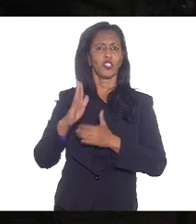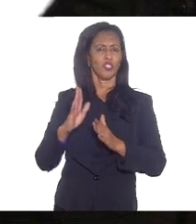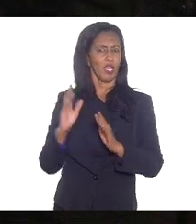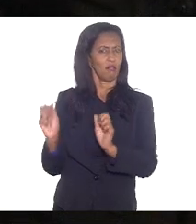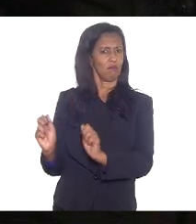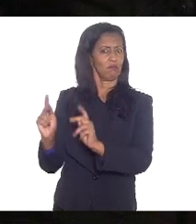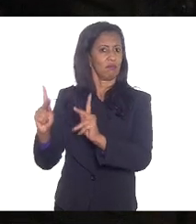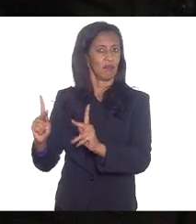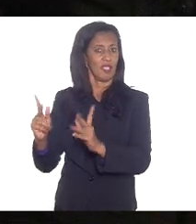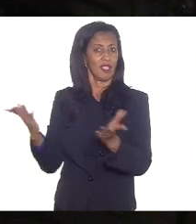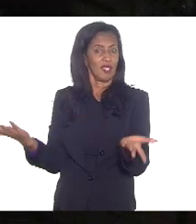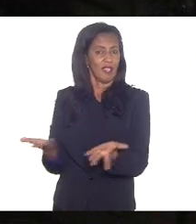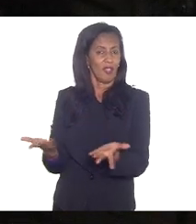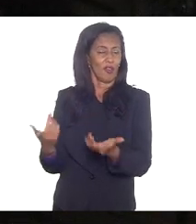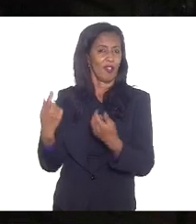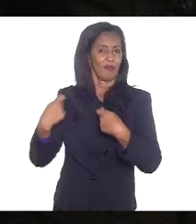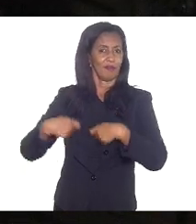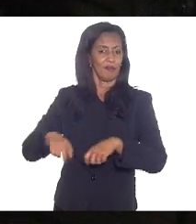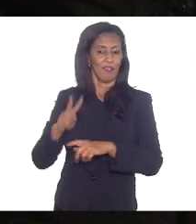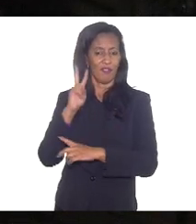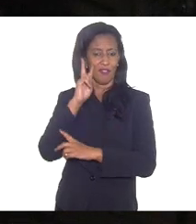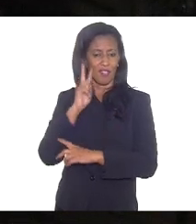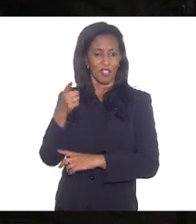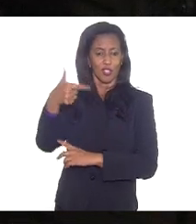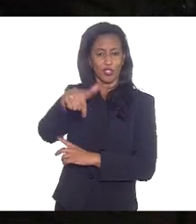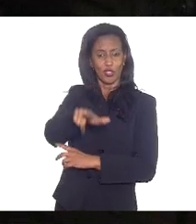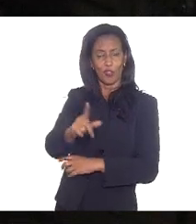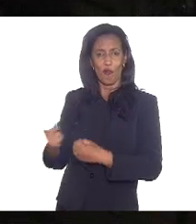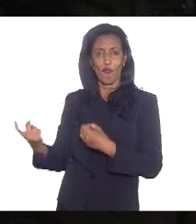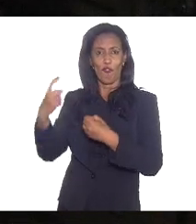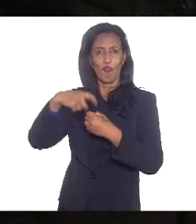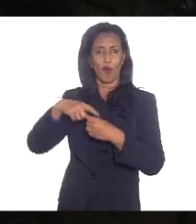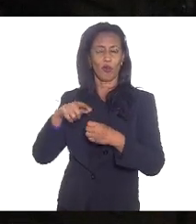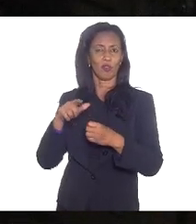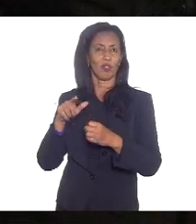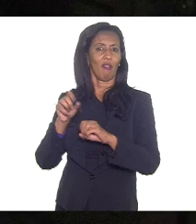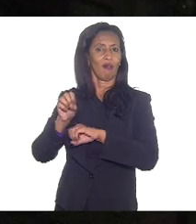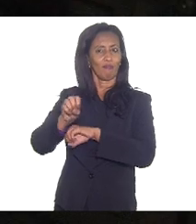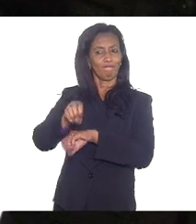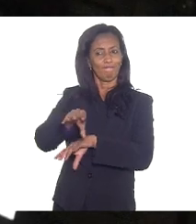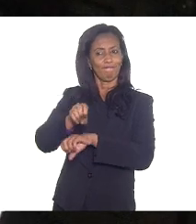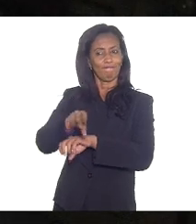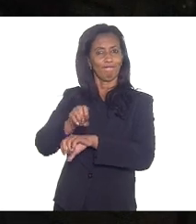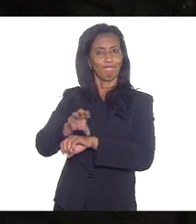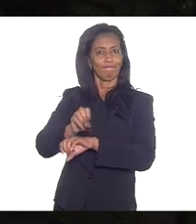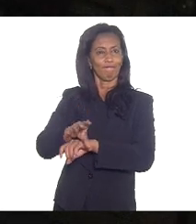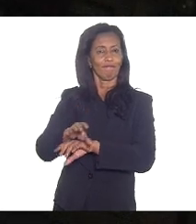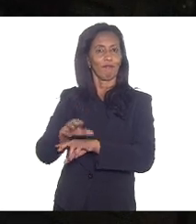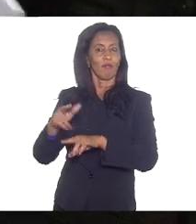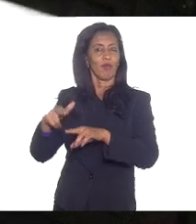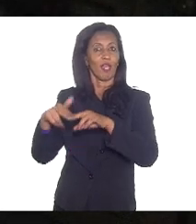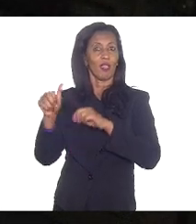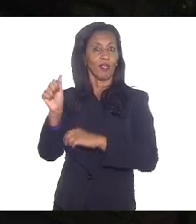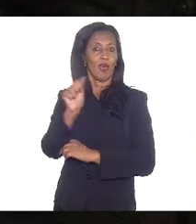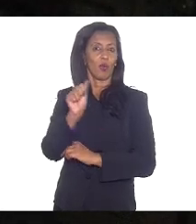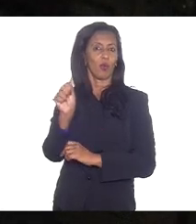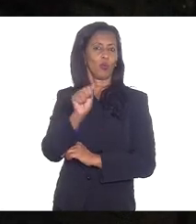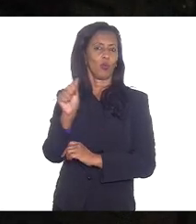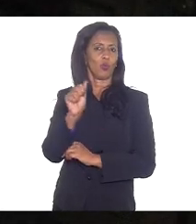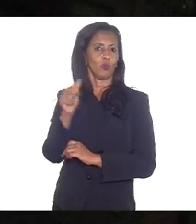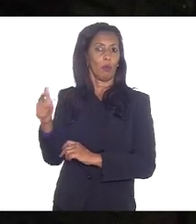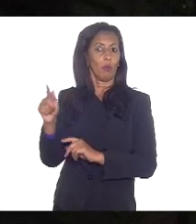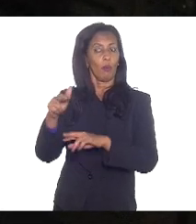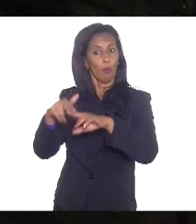E a gente aí pretende ver novamente o retorno das aulas em agosto, por causa, principalmente,